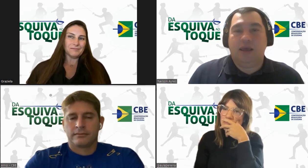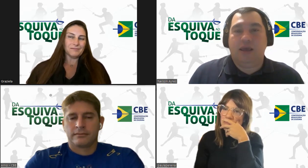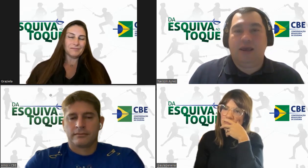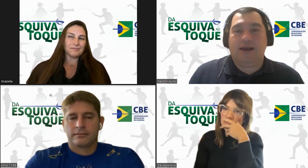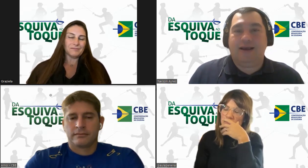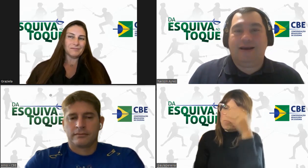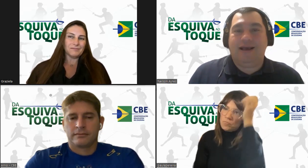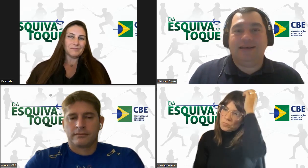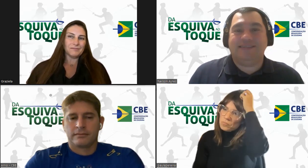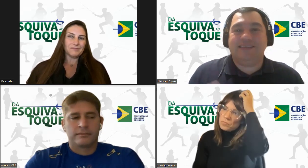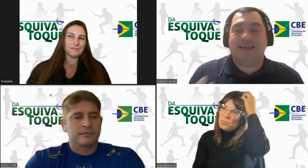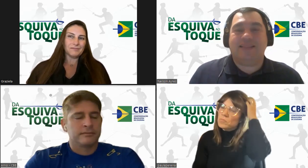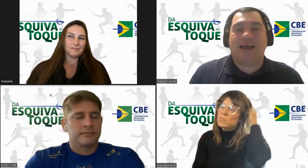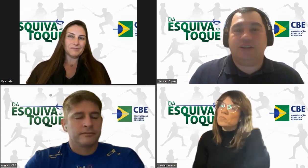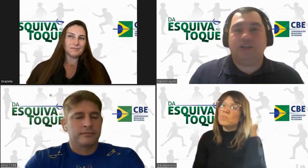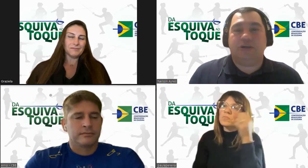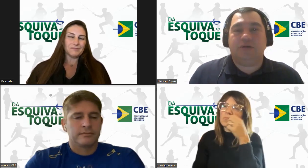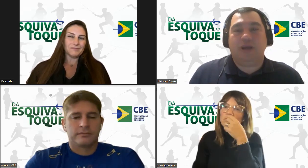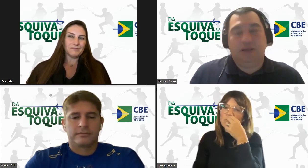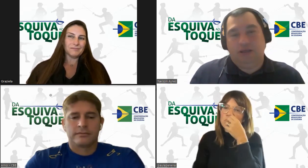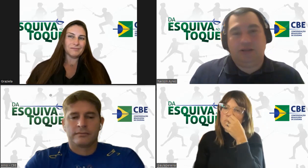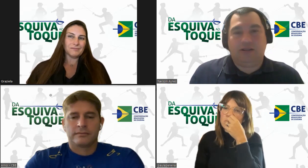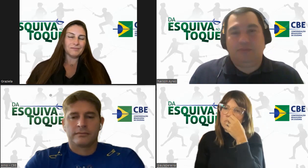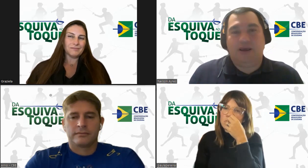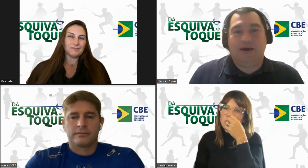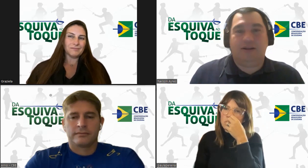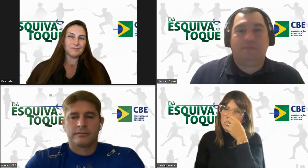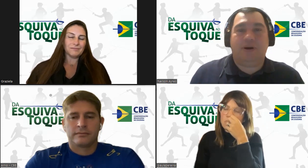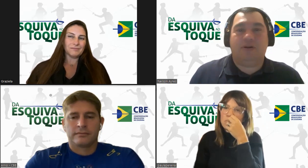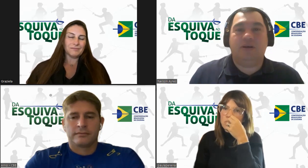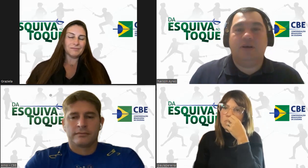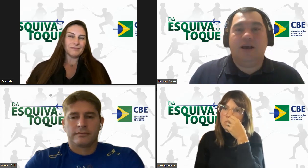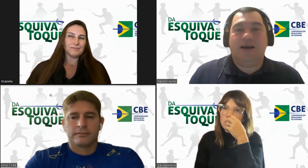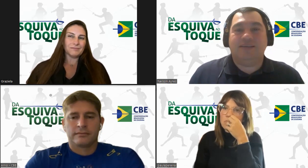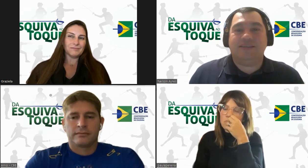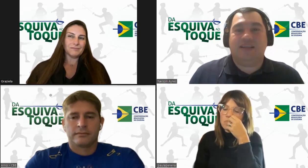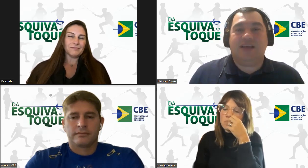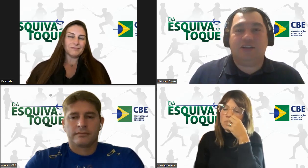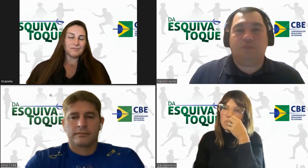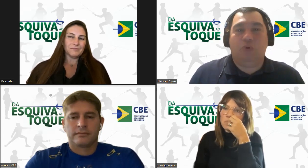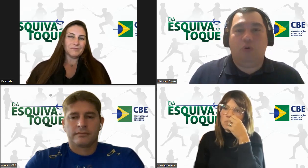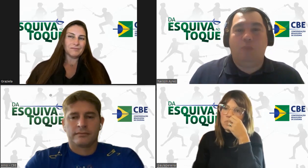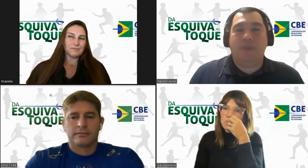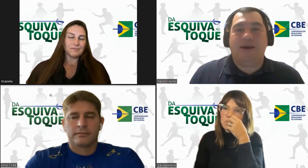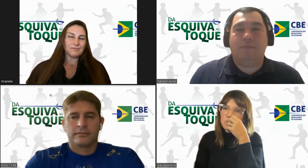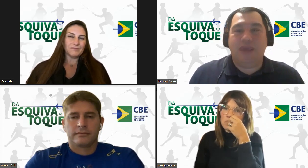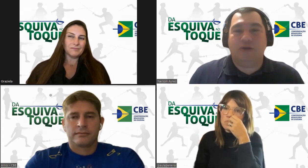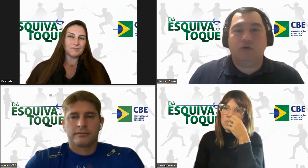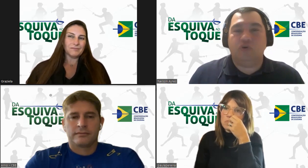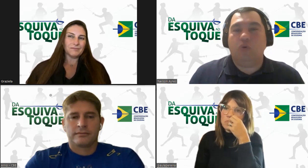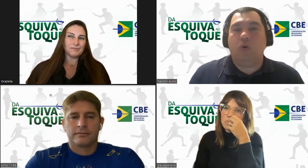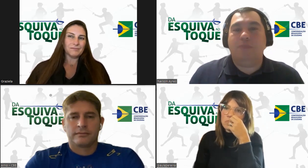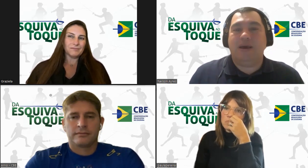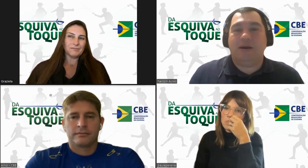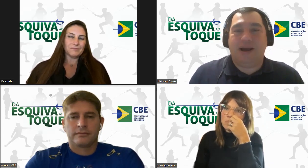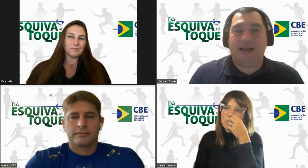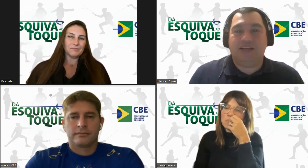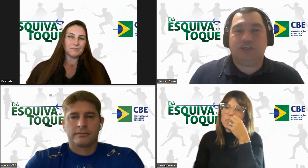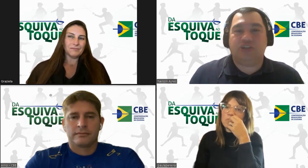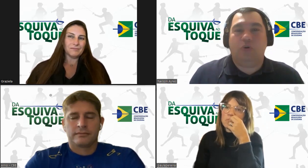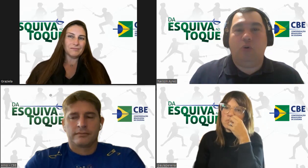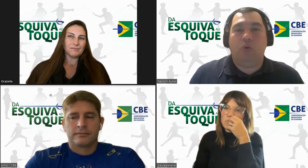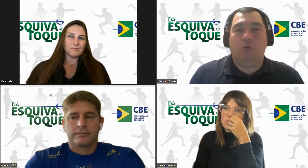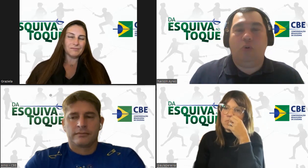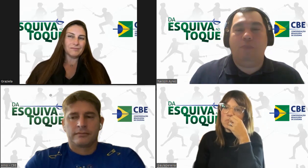é a ansiedade e aí entra também a área da Paula a ansiedade por comer menos ou comer